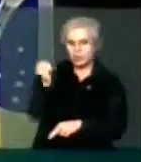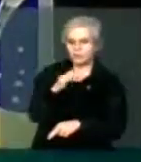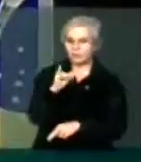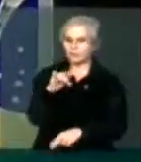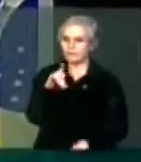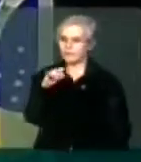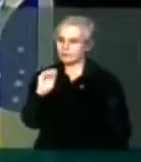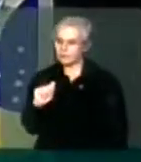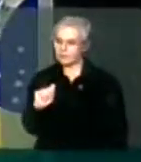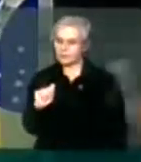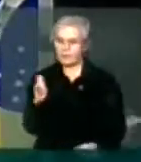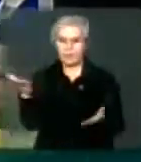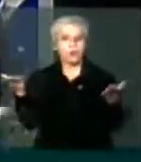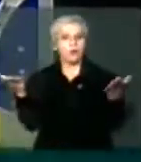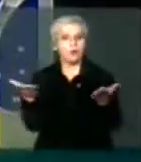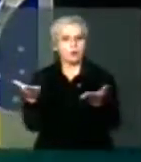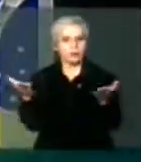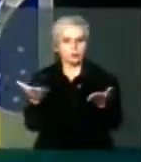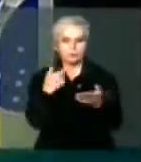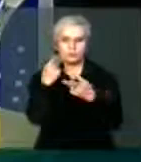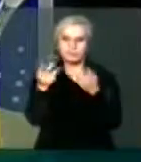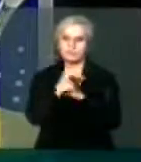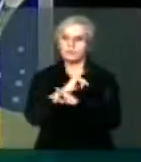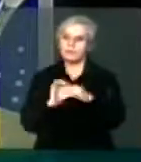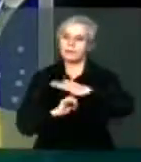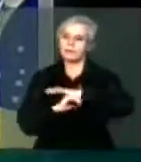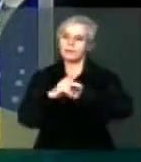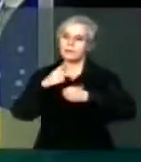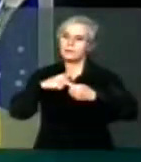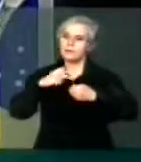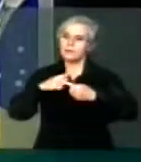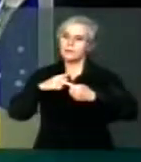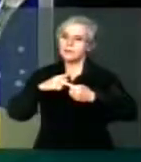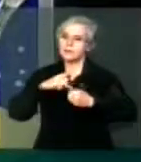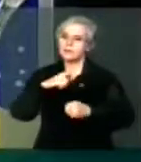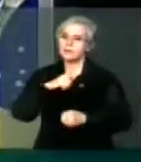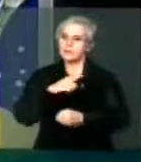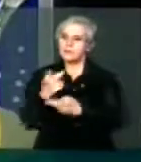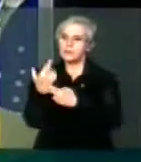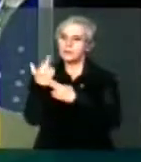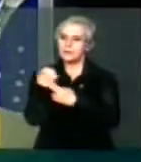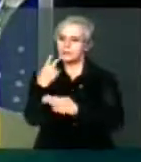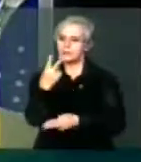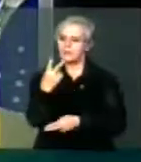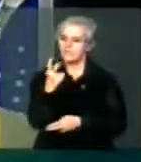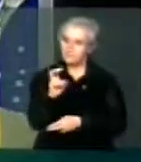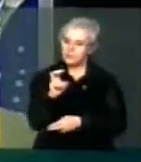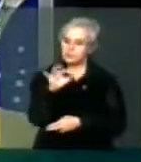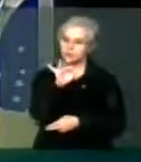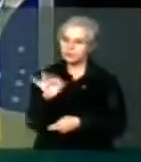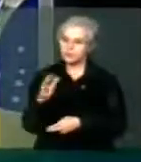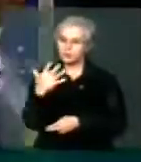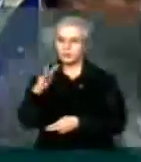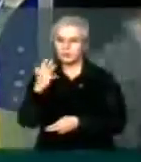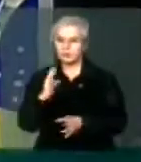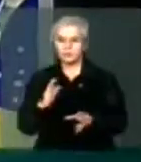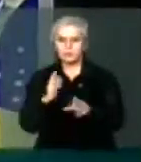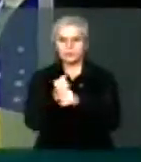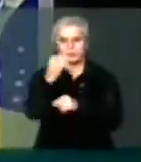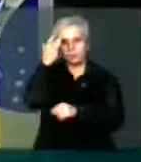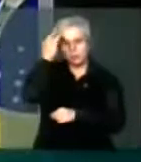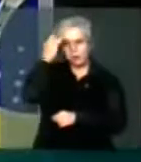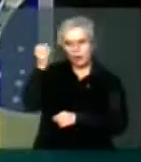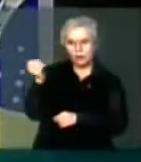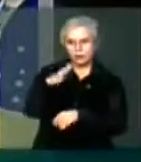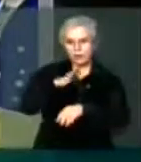IPEA, atualmente, ela diz que a Petrobras responde por cerca de 20% a 25% do total de inovações